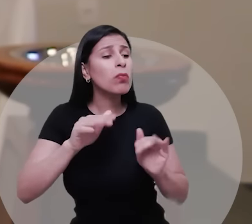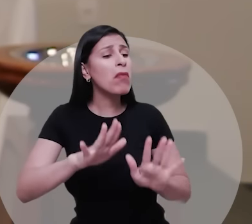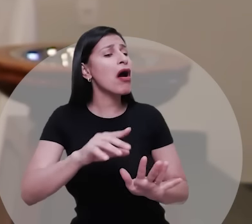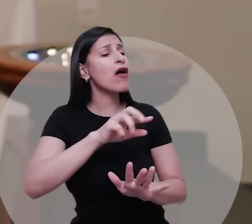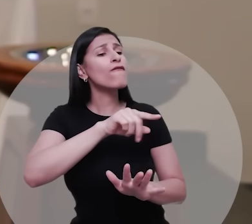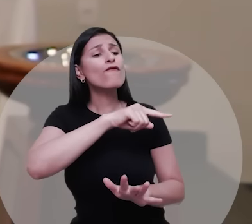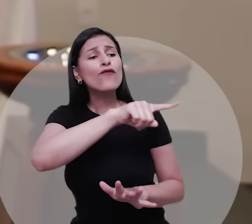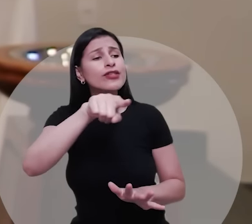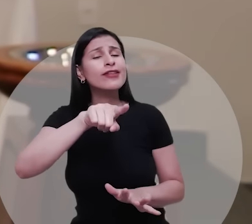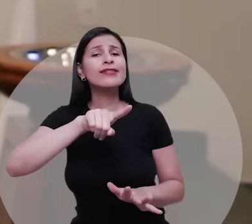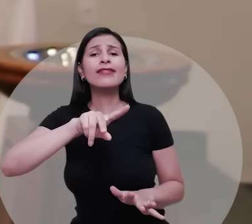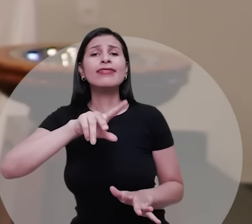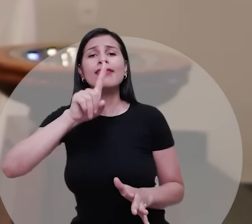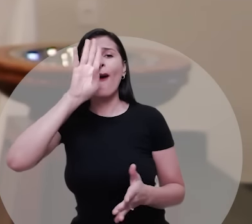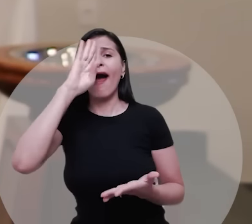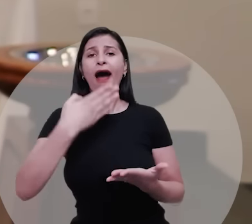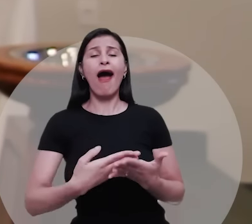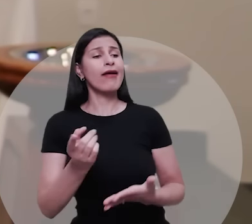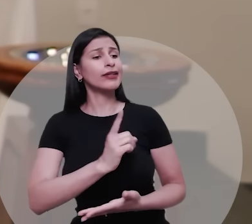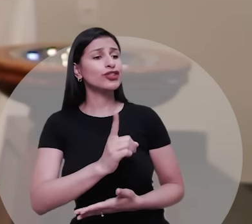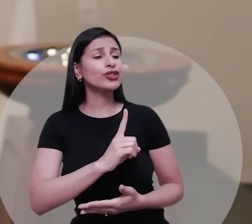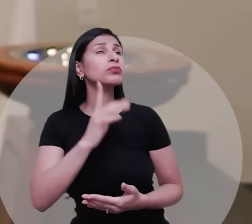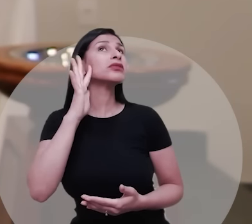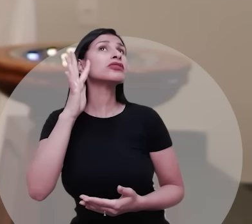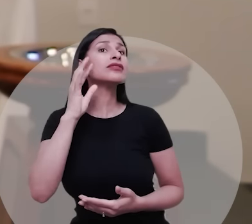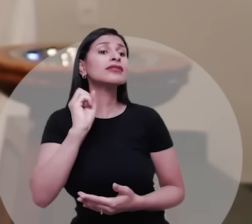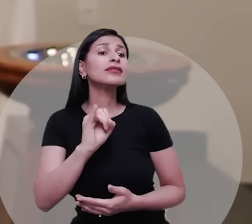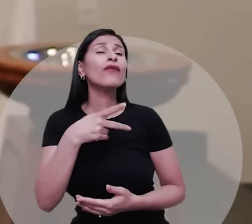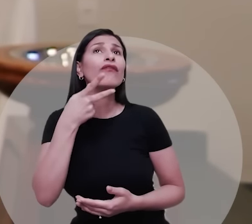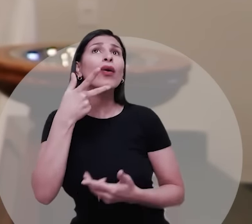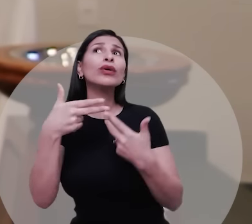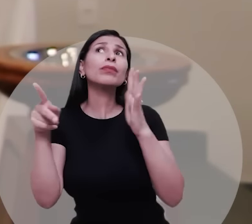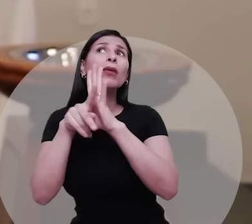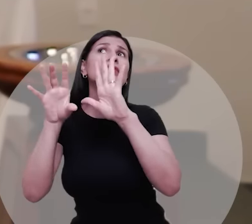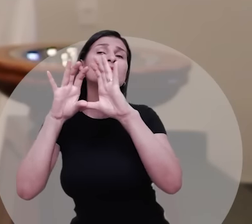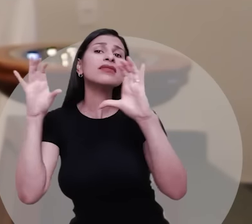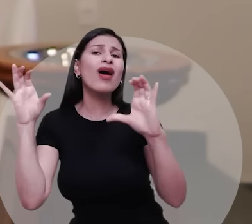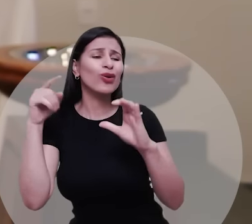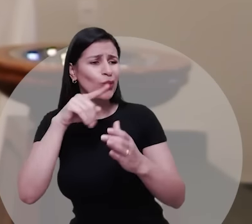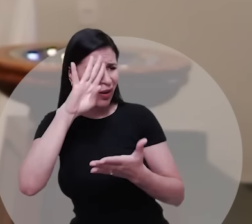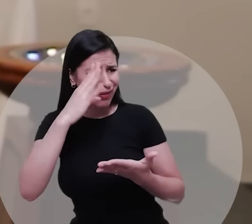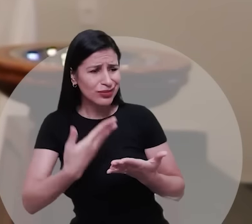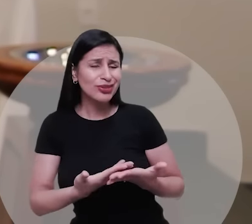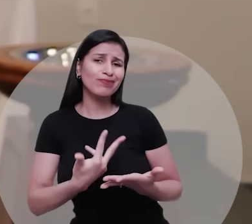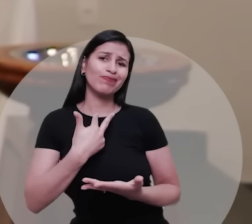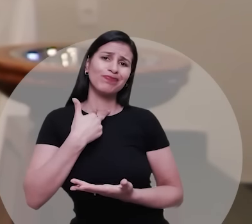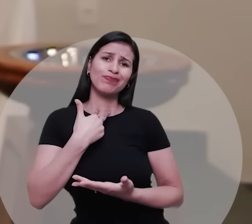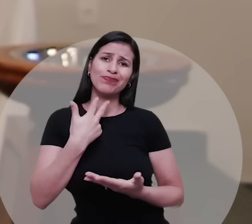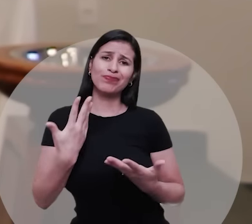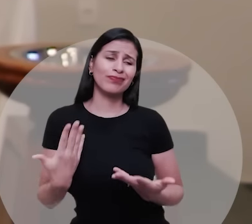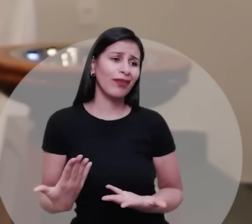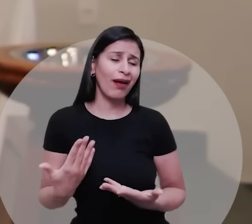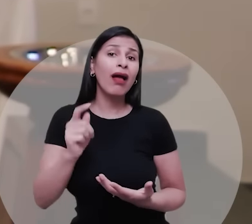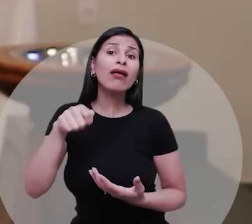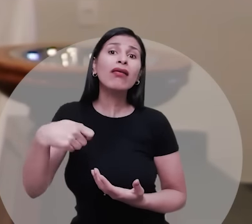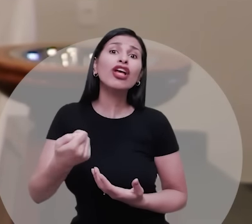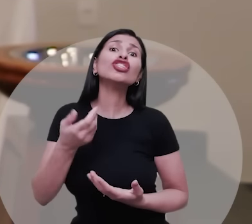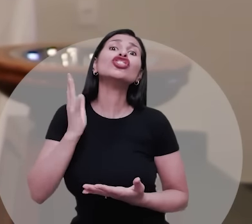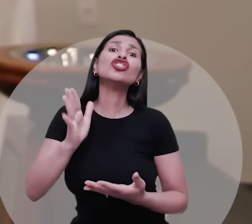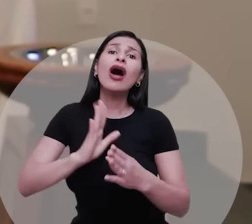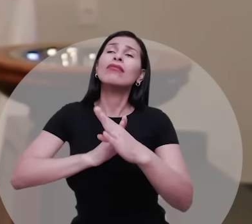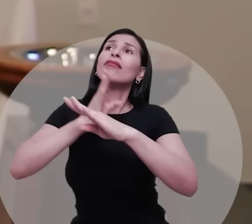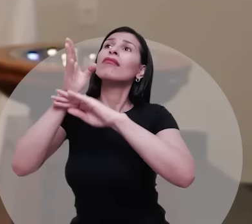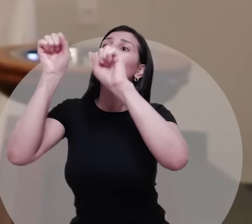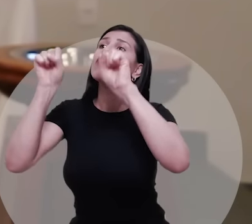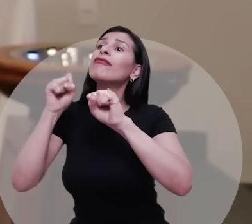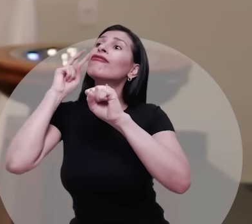se eu lhes falar sobre as celestiais? Ora, ninguém subiu ao céu, a não ser aquele que de lá